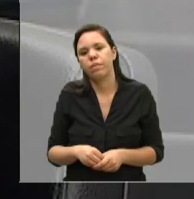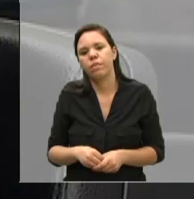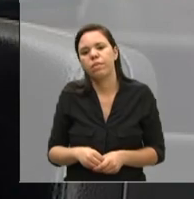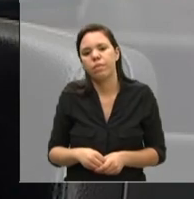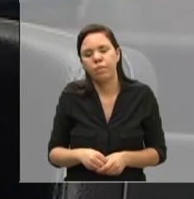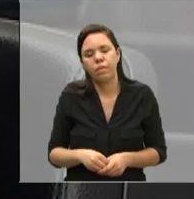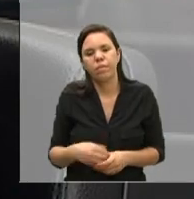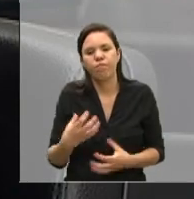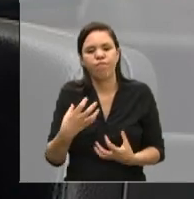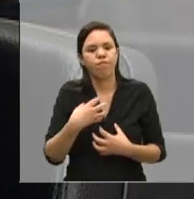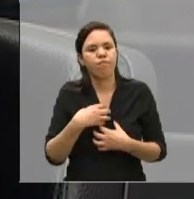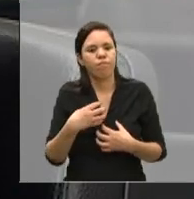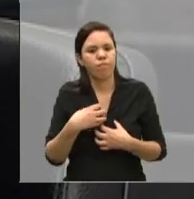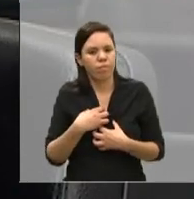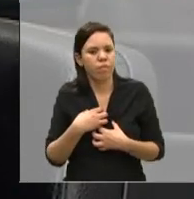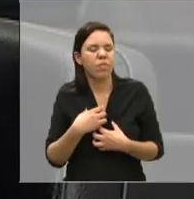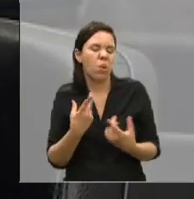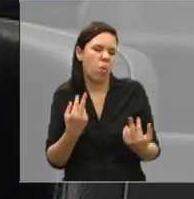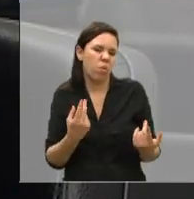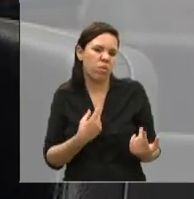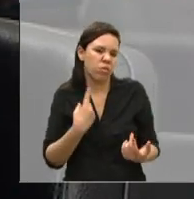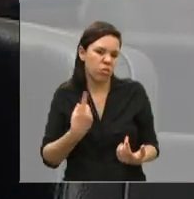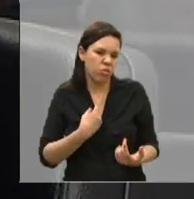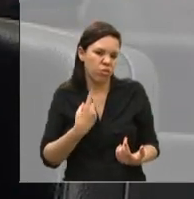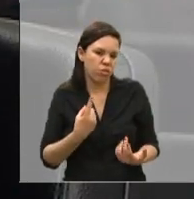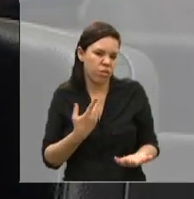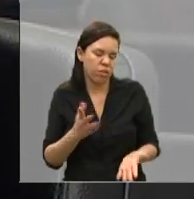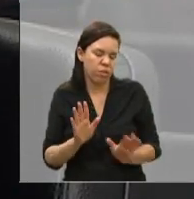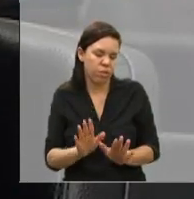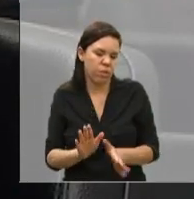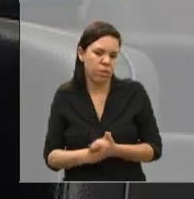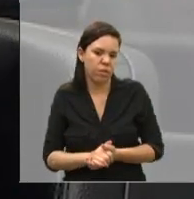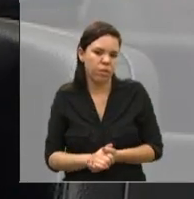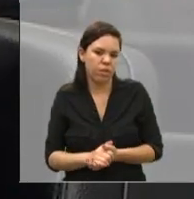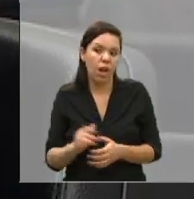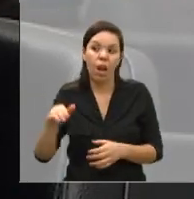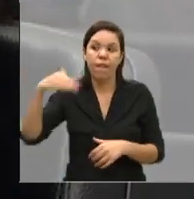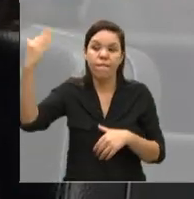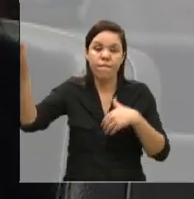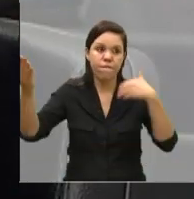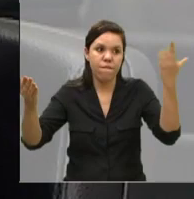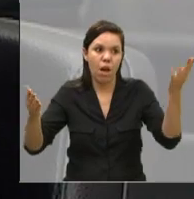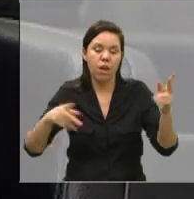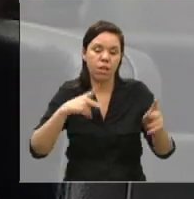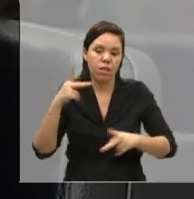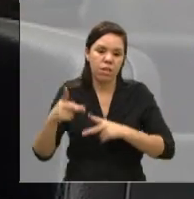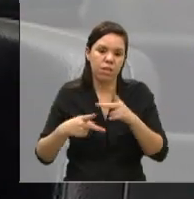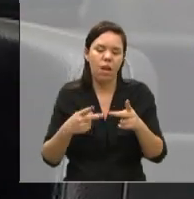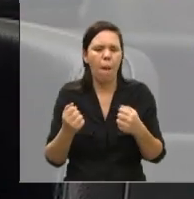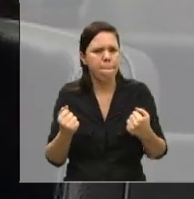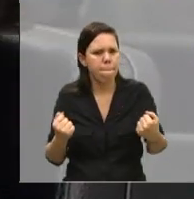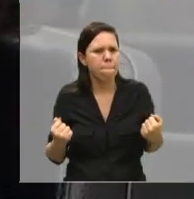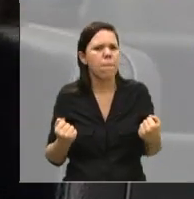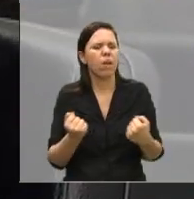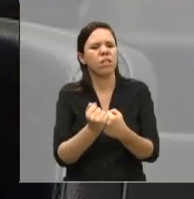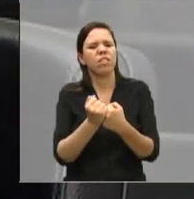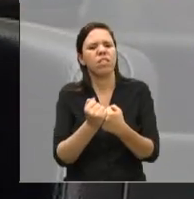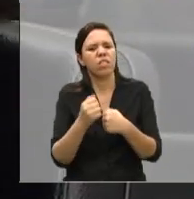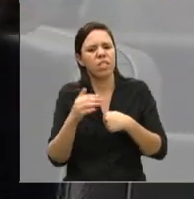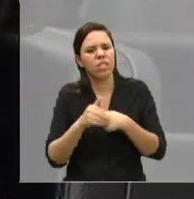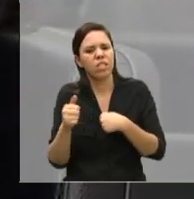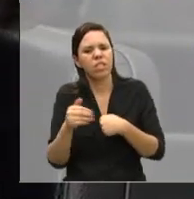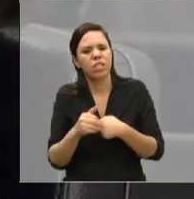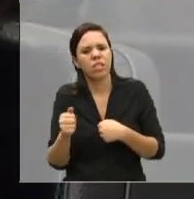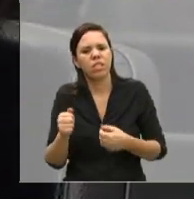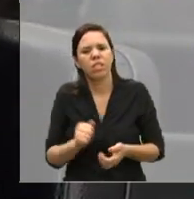a gente se sente como uma voz solitária, mas quando eu saio lá fora e as pessoas vêm, apoiam e dão carinho